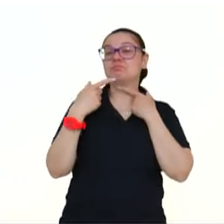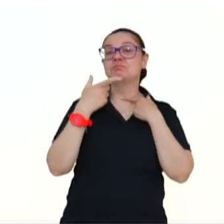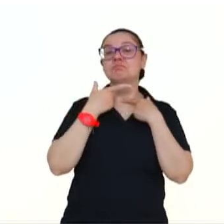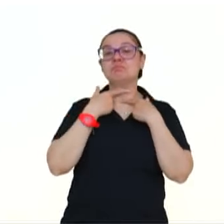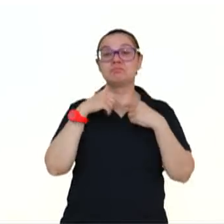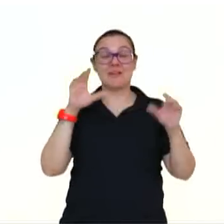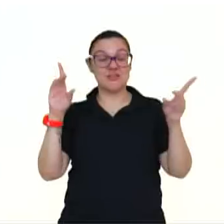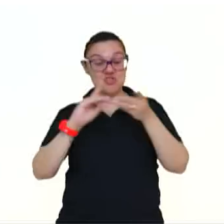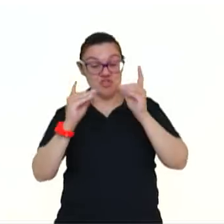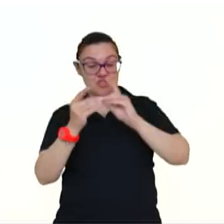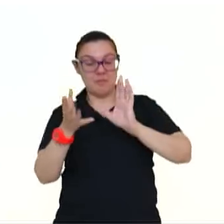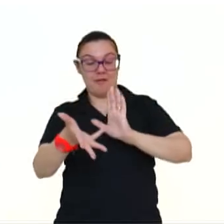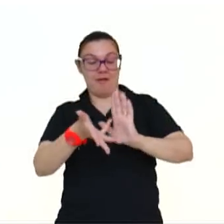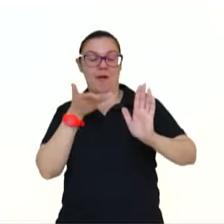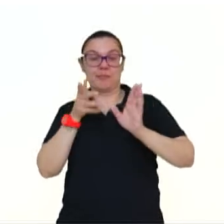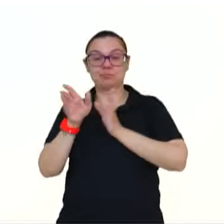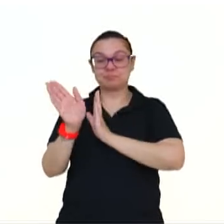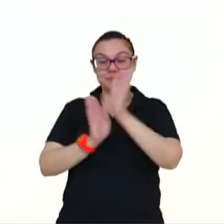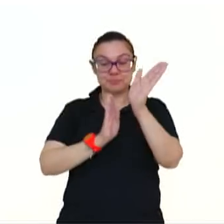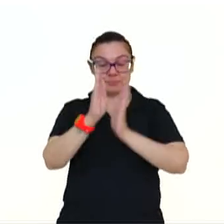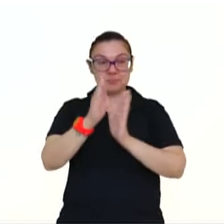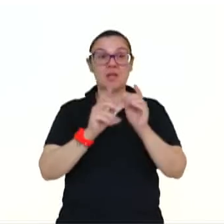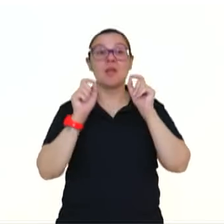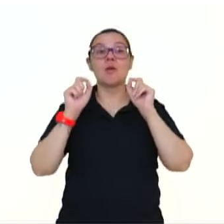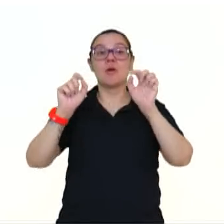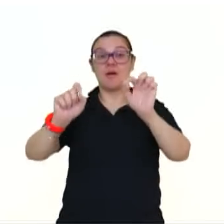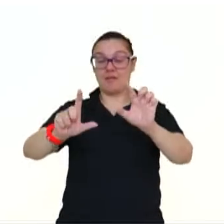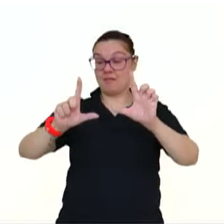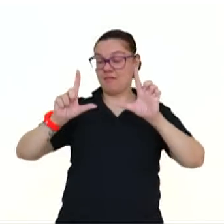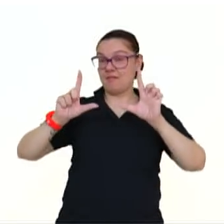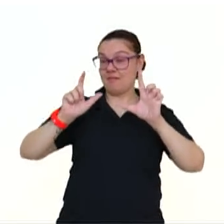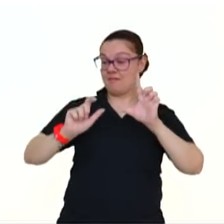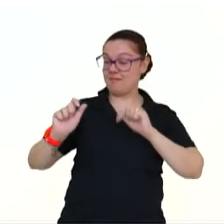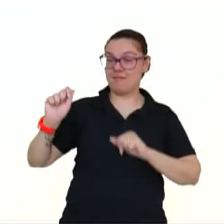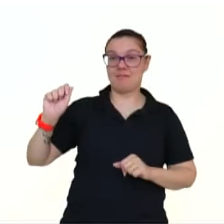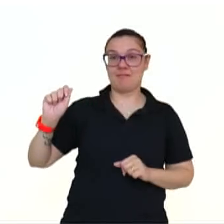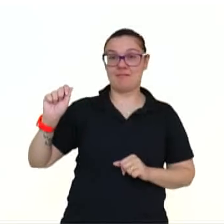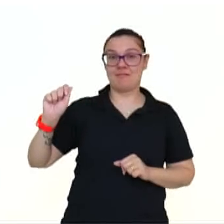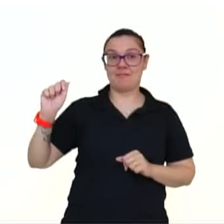de forma dinâmica. Essa é a definição de letra A,